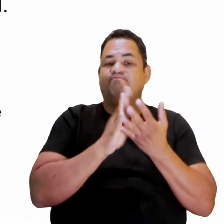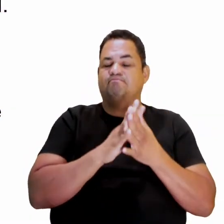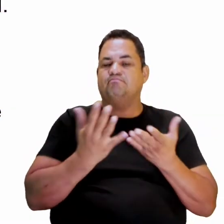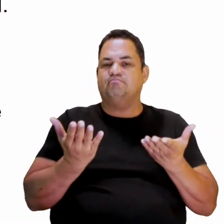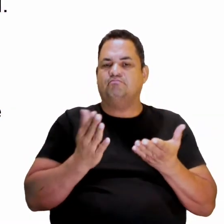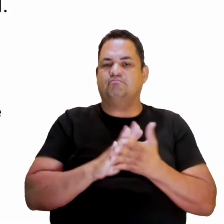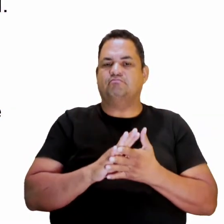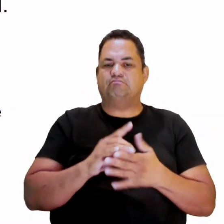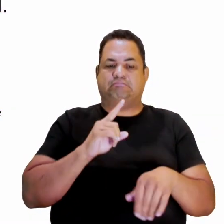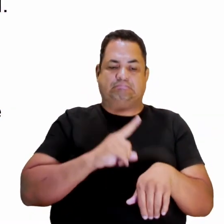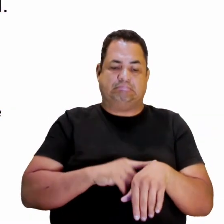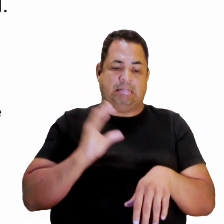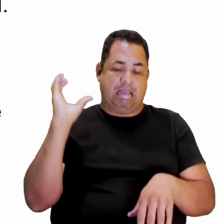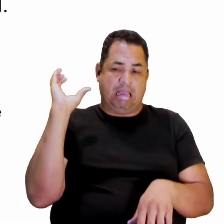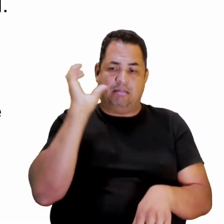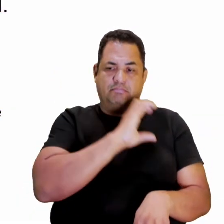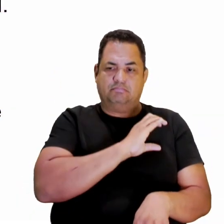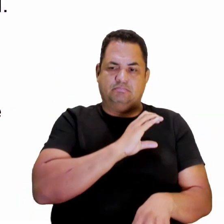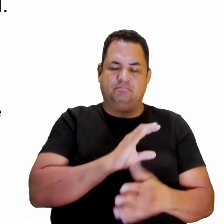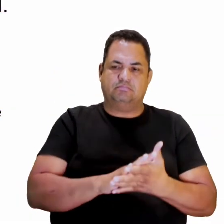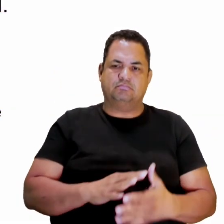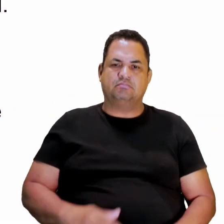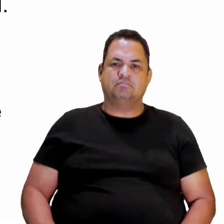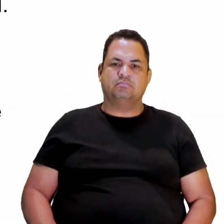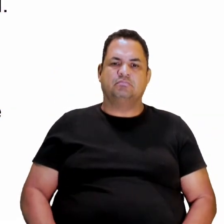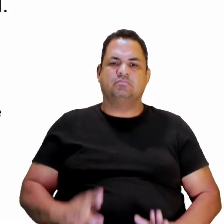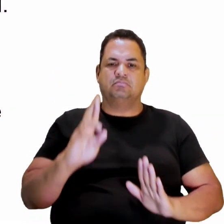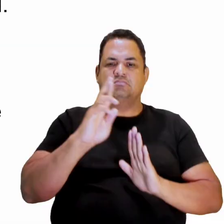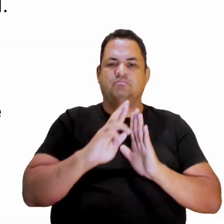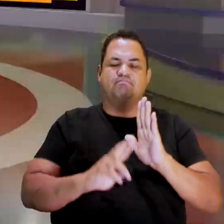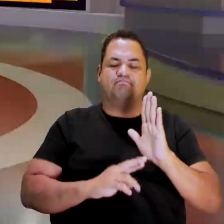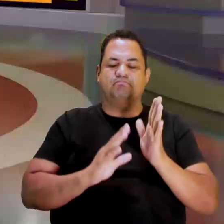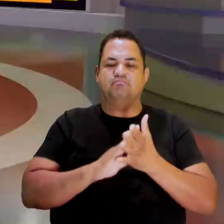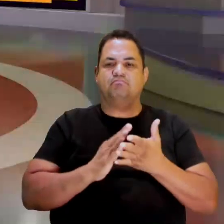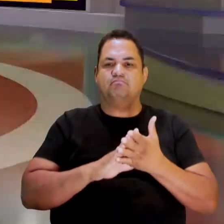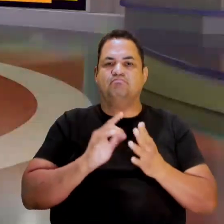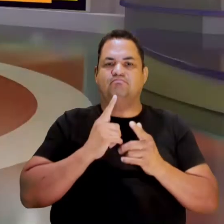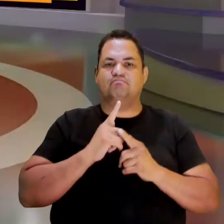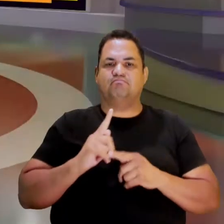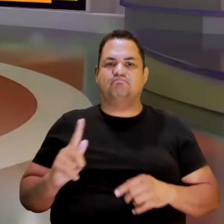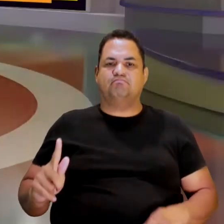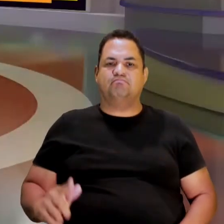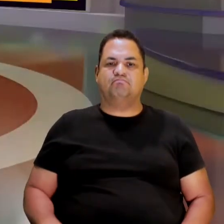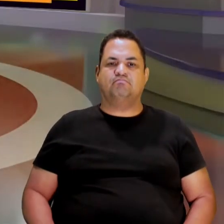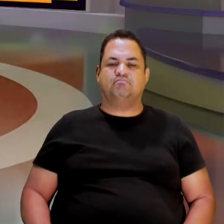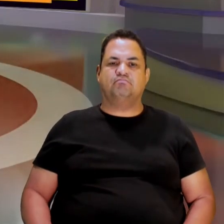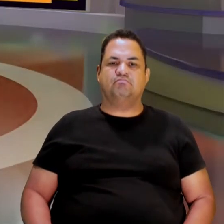teacher se empolgou lá naquela questão de regras gramaticais.